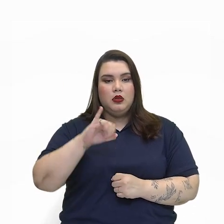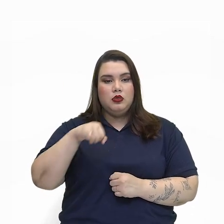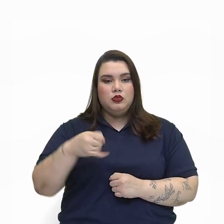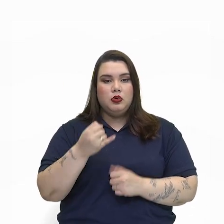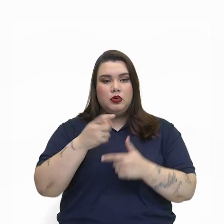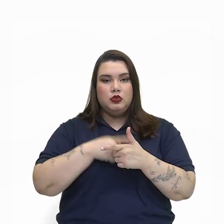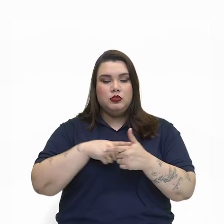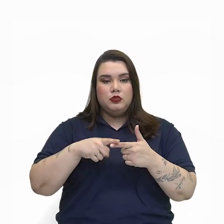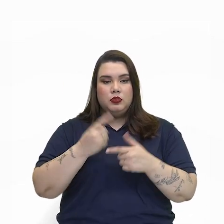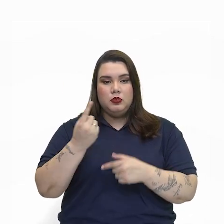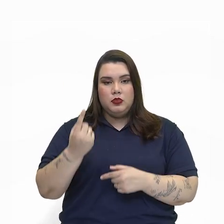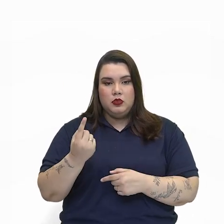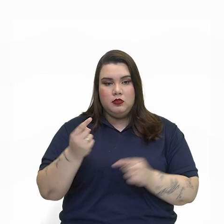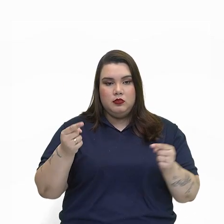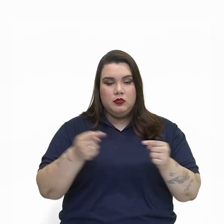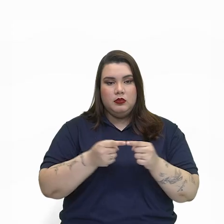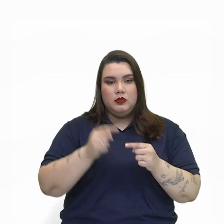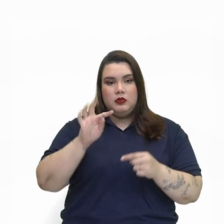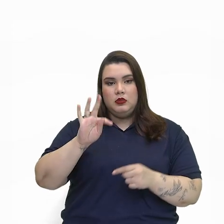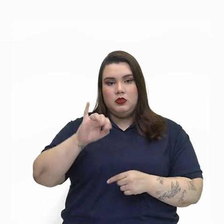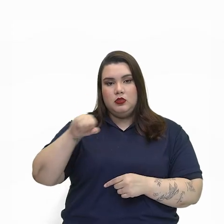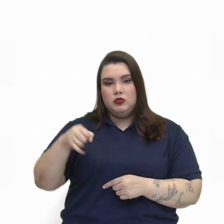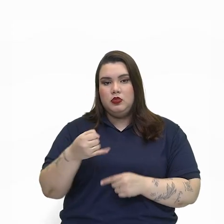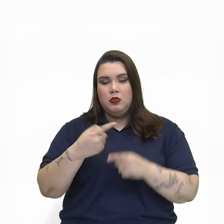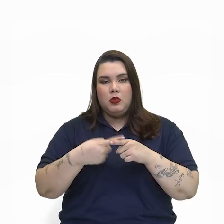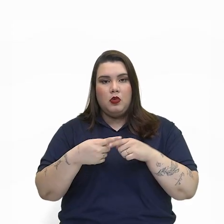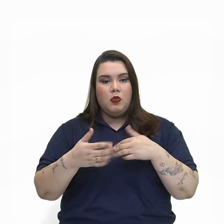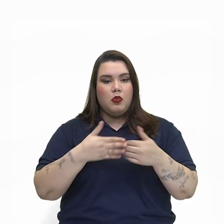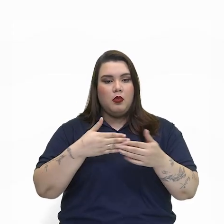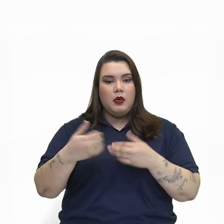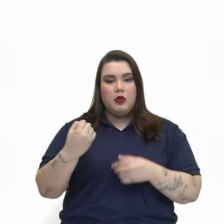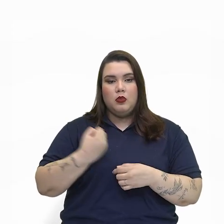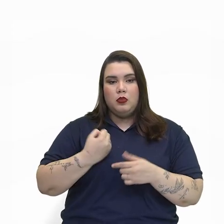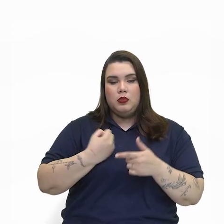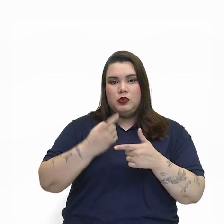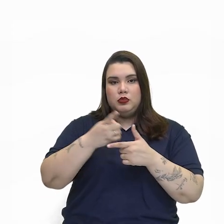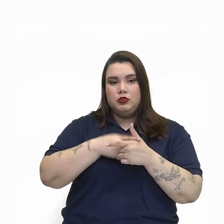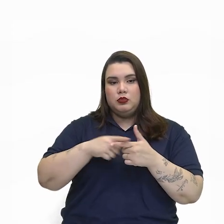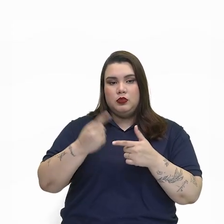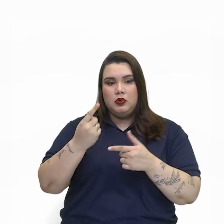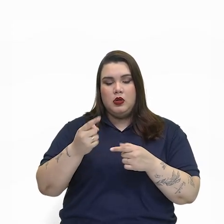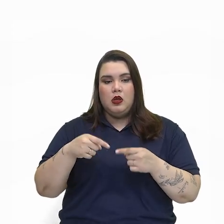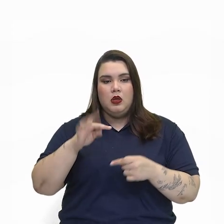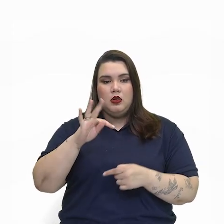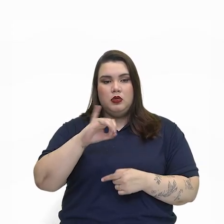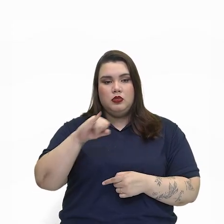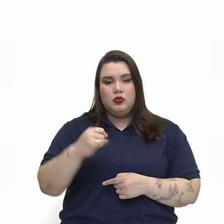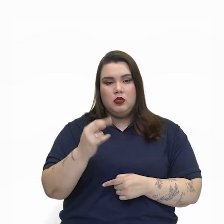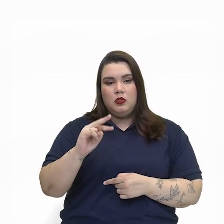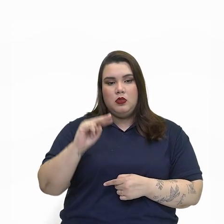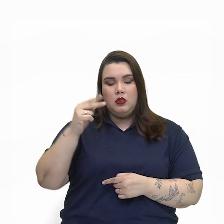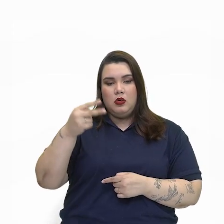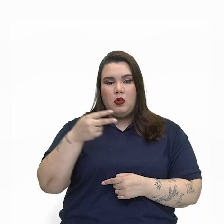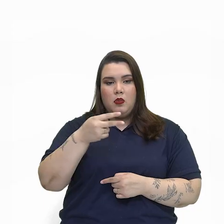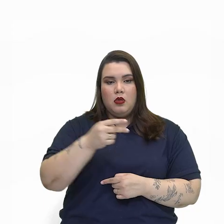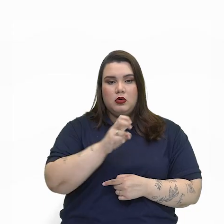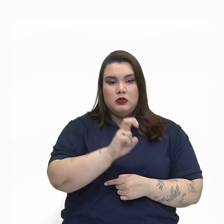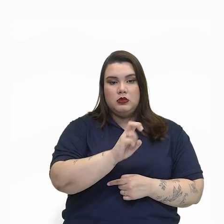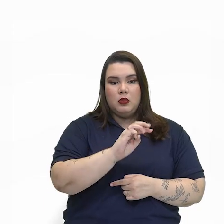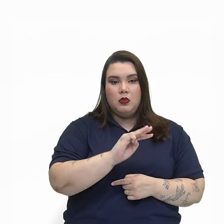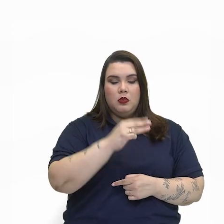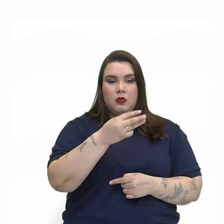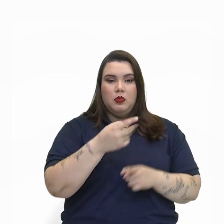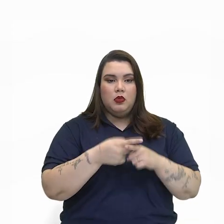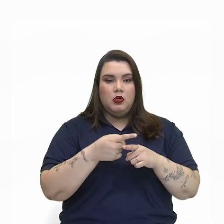1 é o próprio TJ, né? Todo número dividido por 1 é ele mesmo, e fica TJ ao quadrado igual a 5 ao cubo. Por